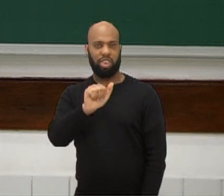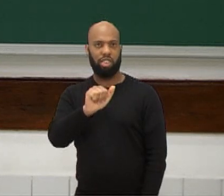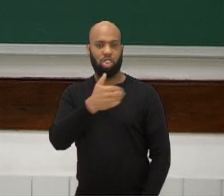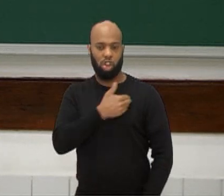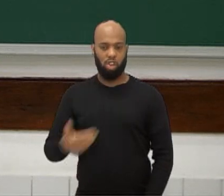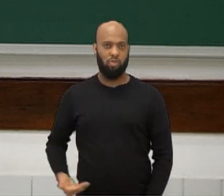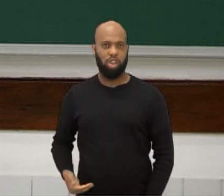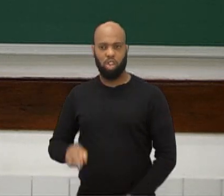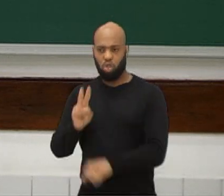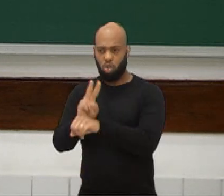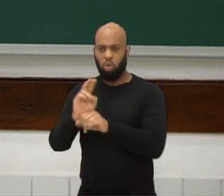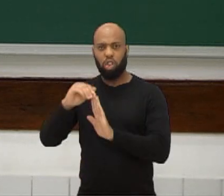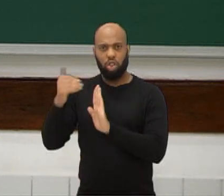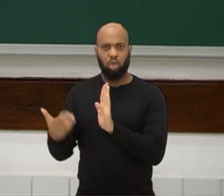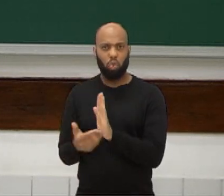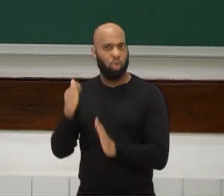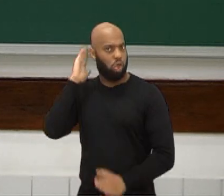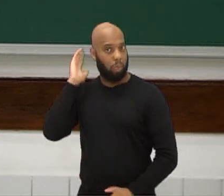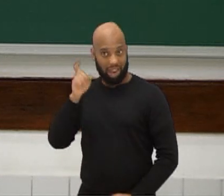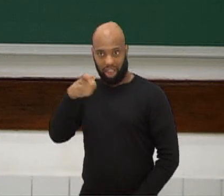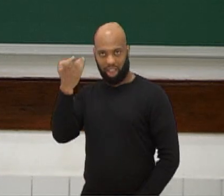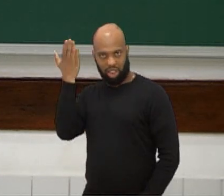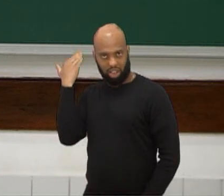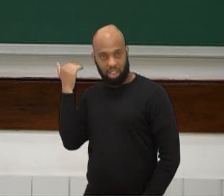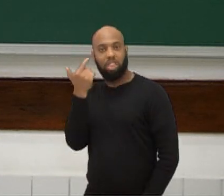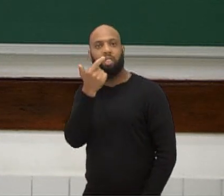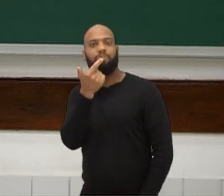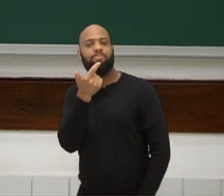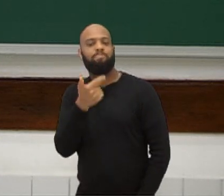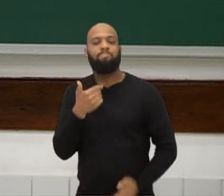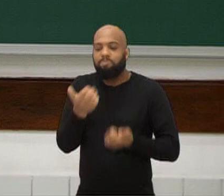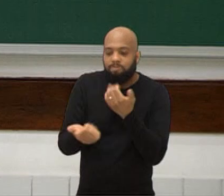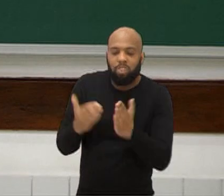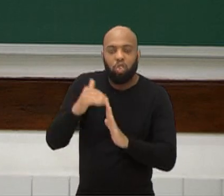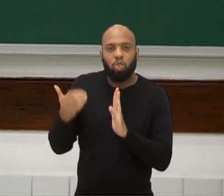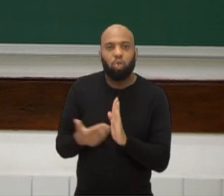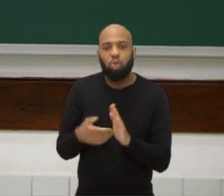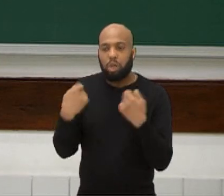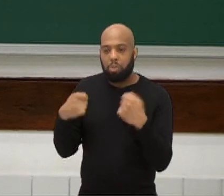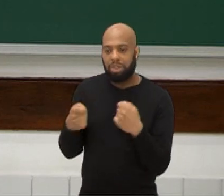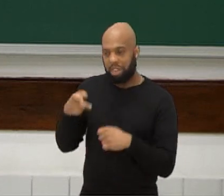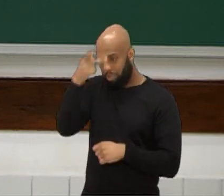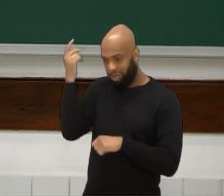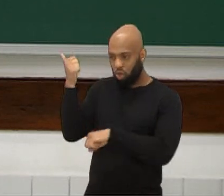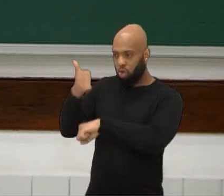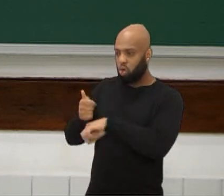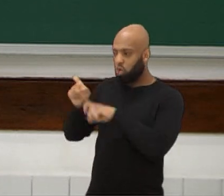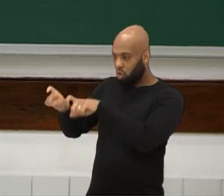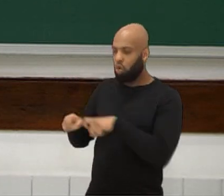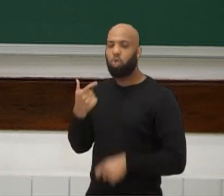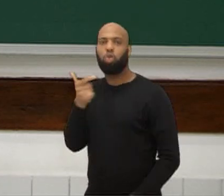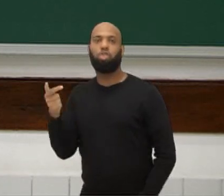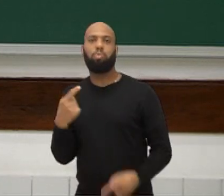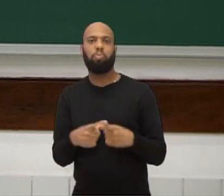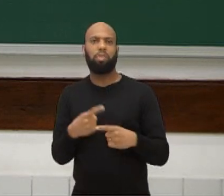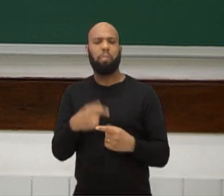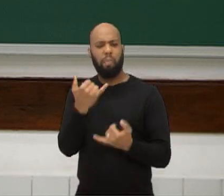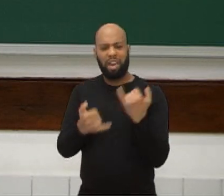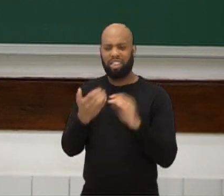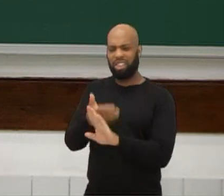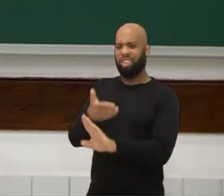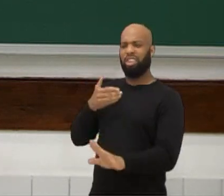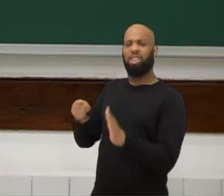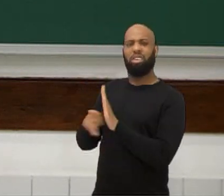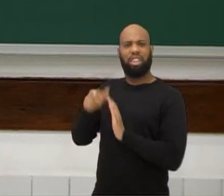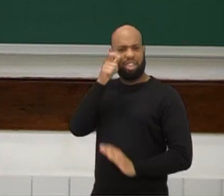não atendia aos interesses desses fazendeiros. Eles viam uma certa distância entre os interesses provincianos e